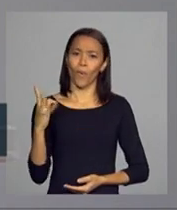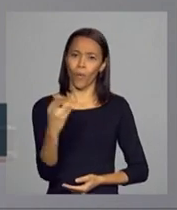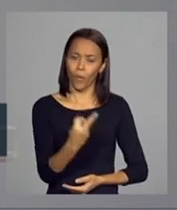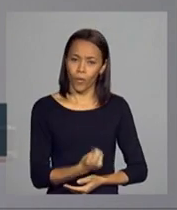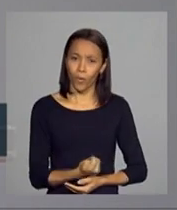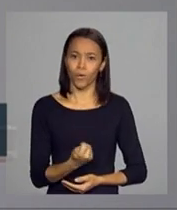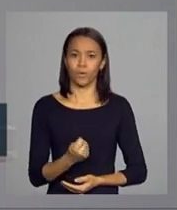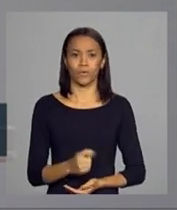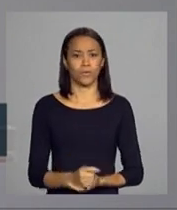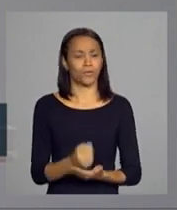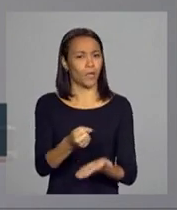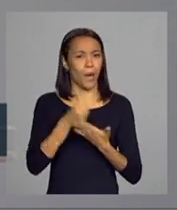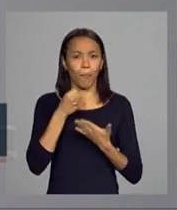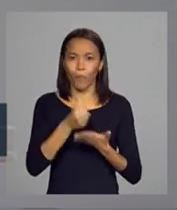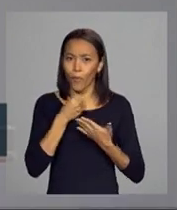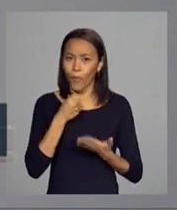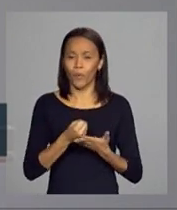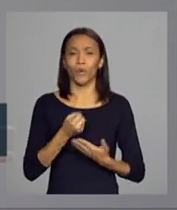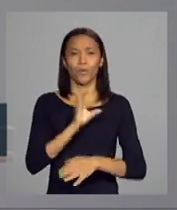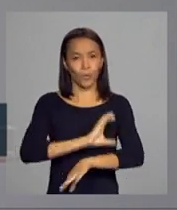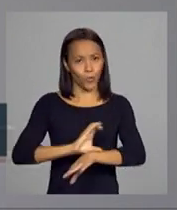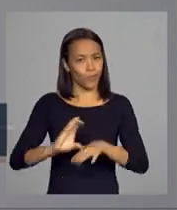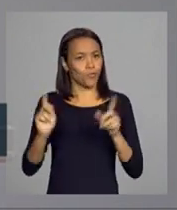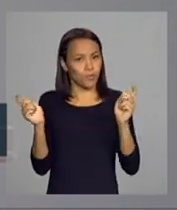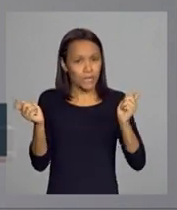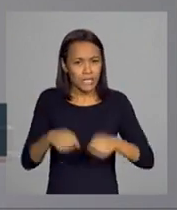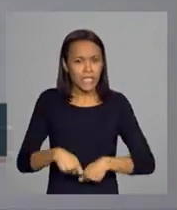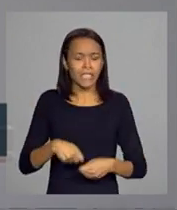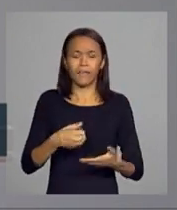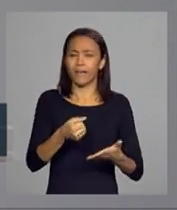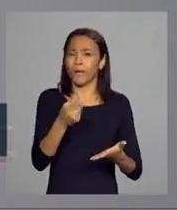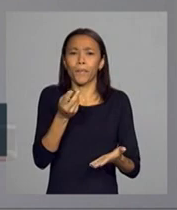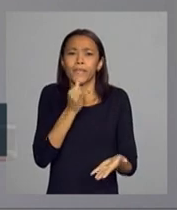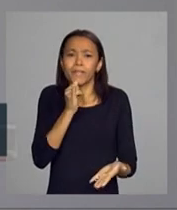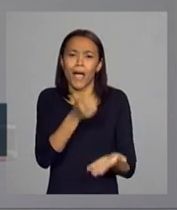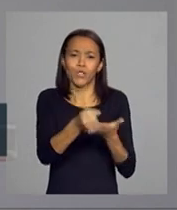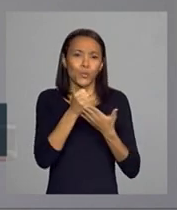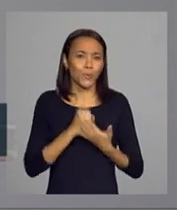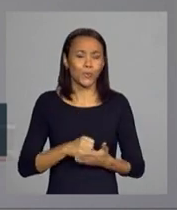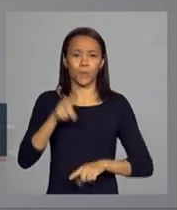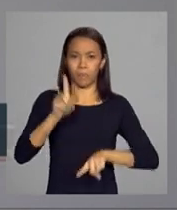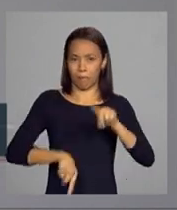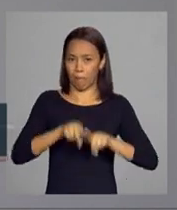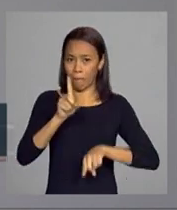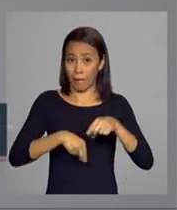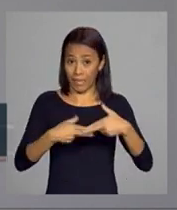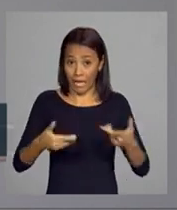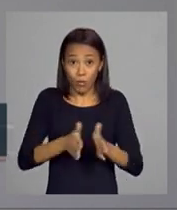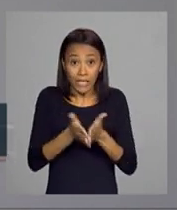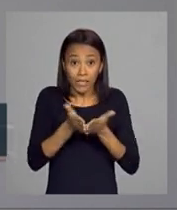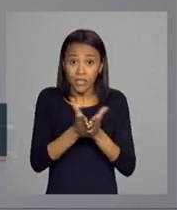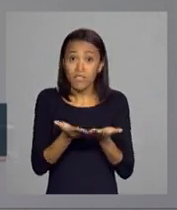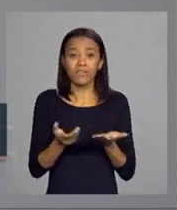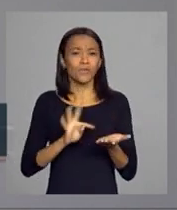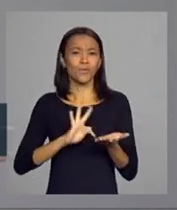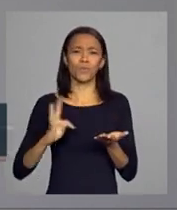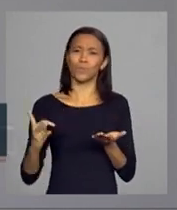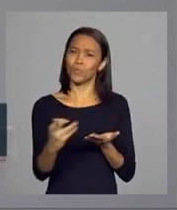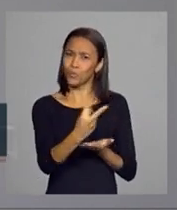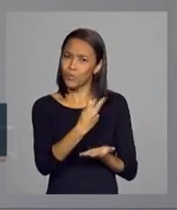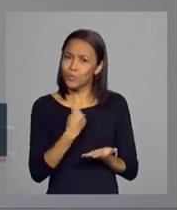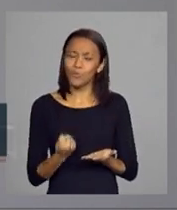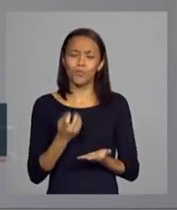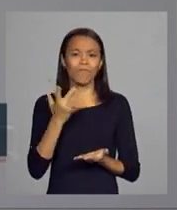benefícios que o curso me proporcionou, desde ajuda, material didático, toda uma